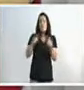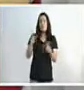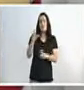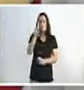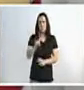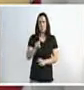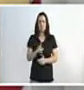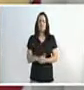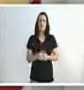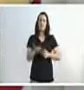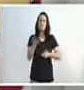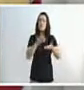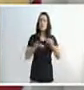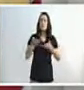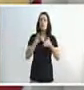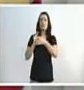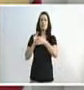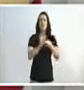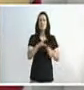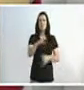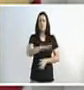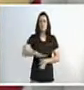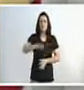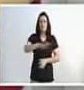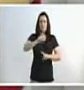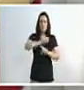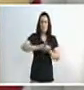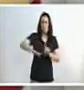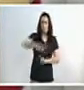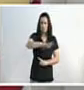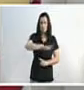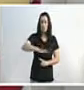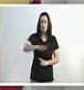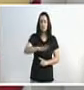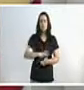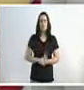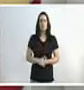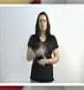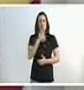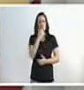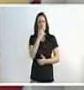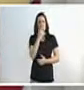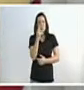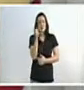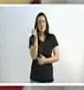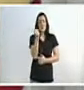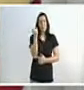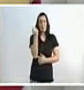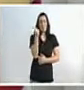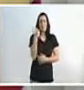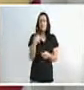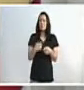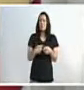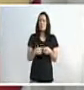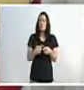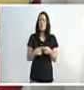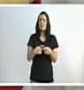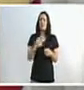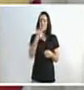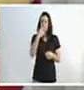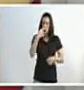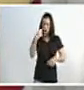sendo tratada de um contexto geral pela sociedade, considero que um pouco grave. Por quê? Porque virou um